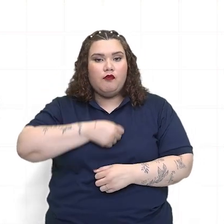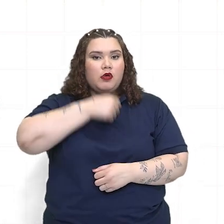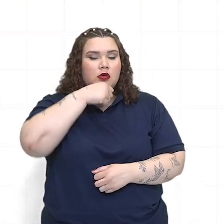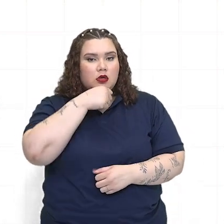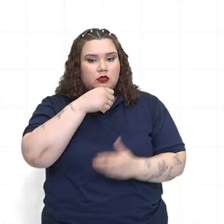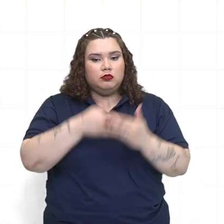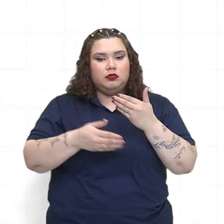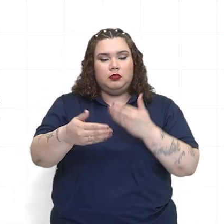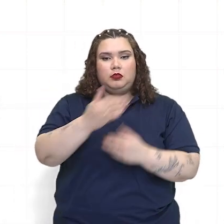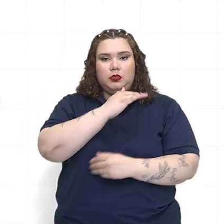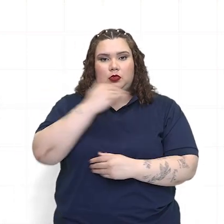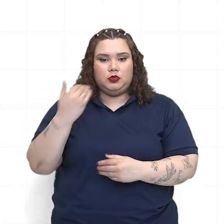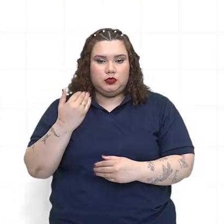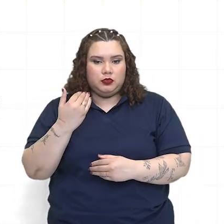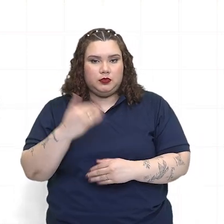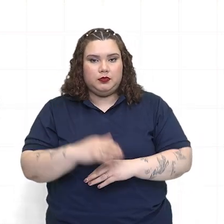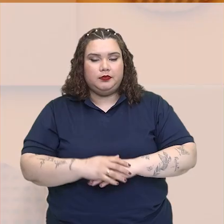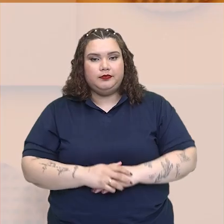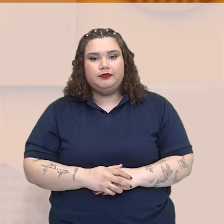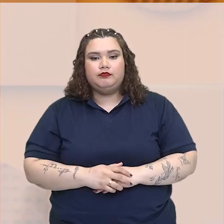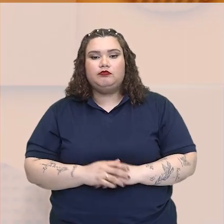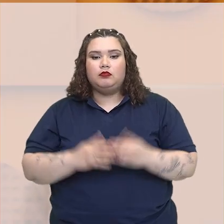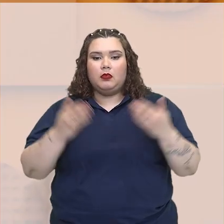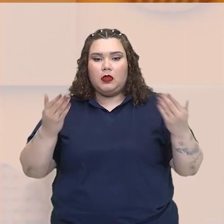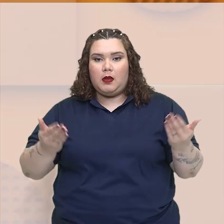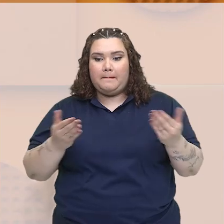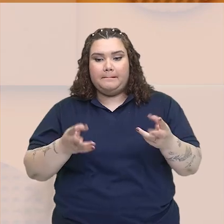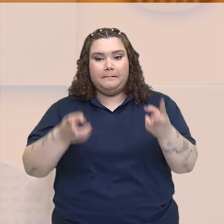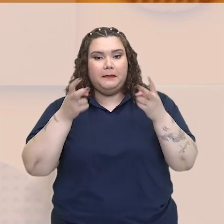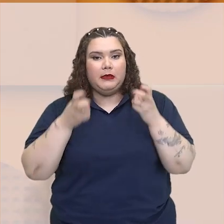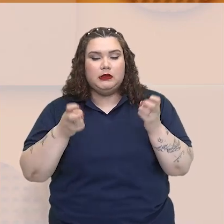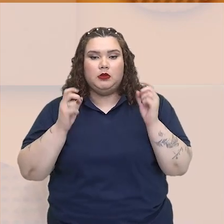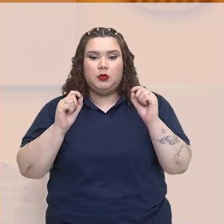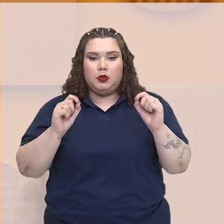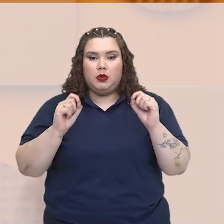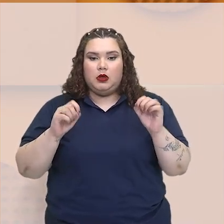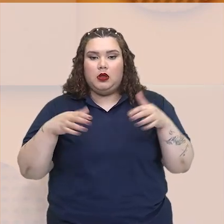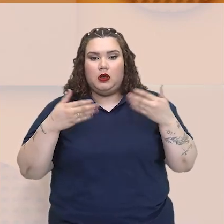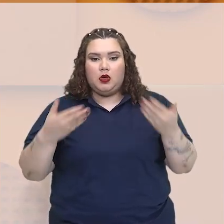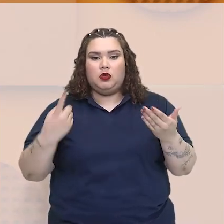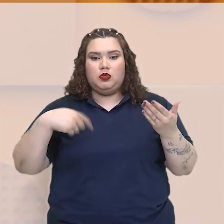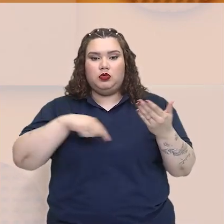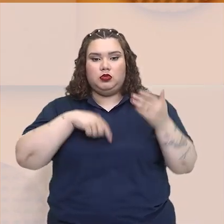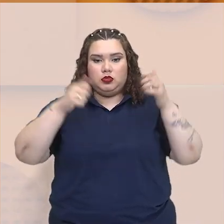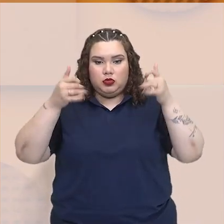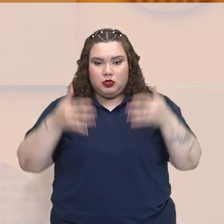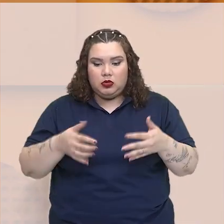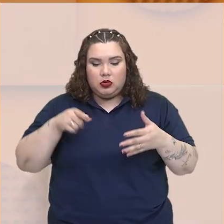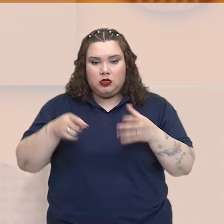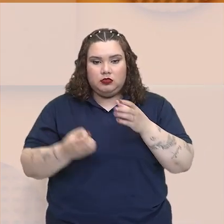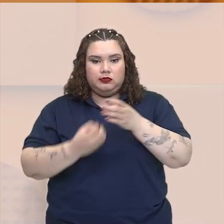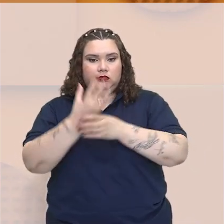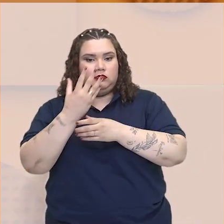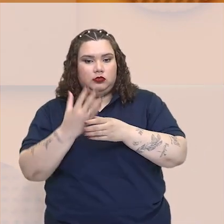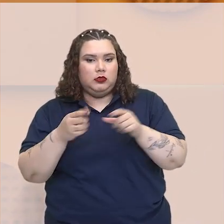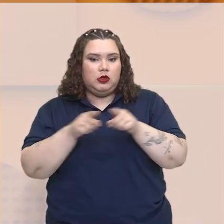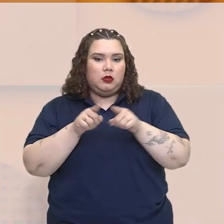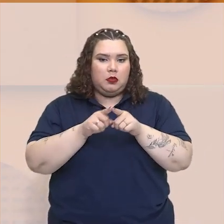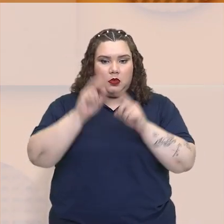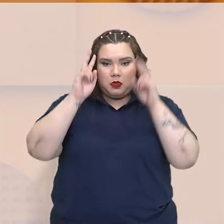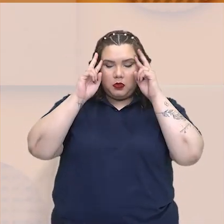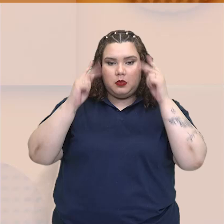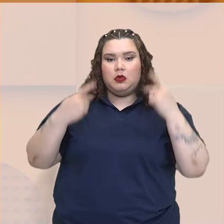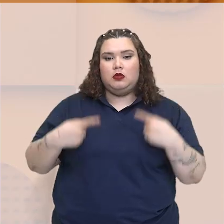a velhice e a decrepitude. Então, observem, né, que até mesmo quando a gente fala sobre essa constituição, inclusive do